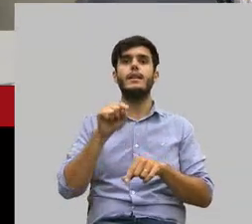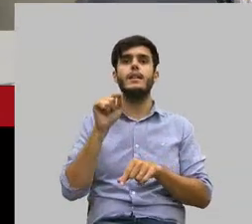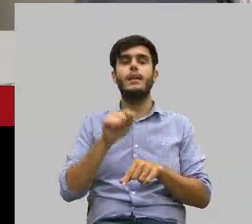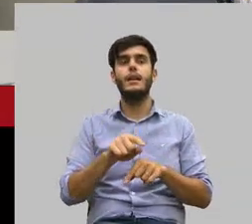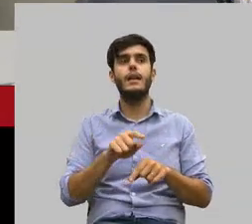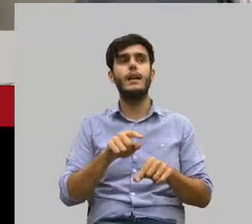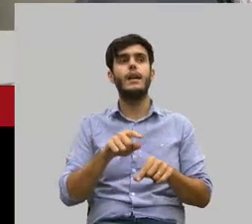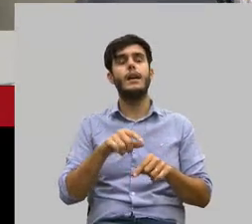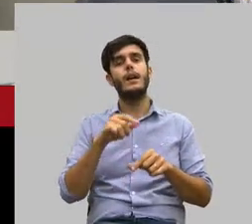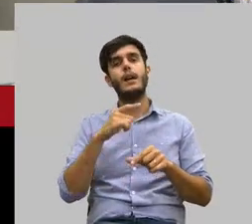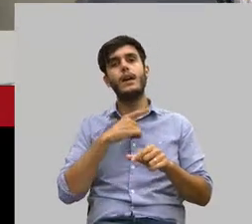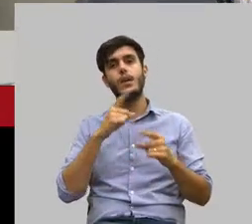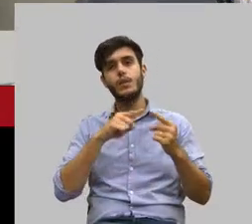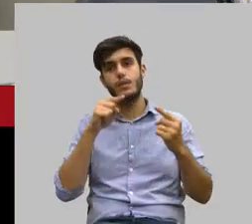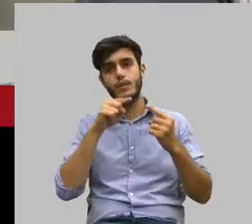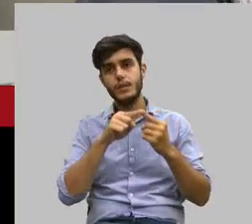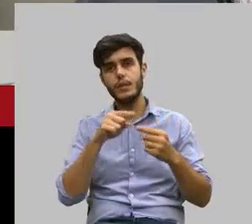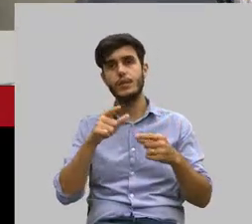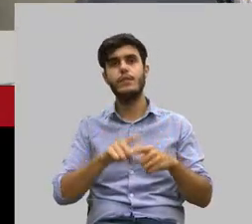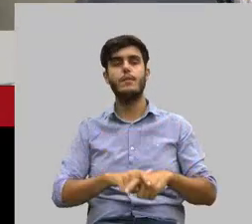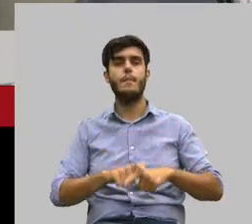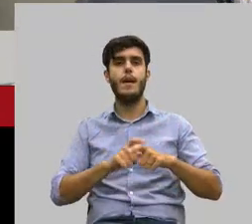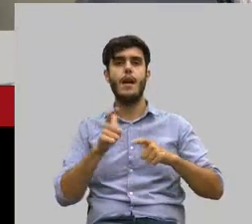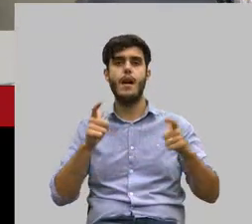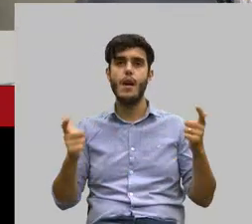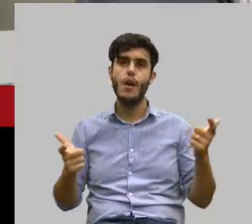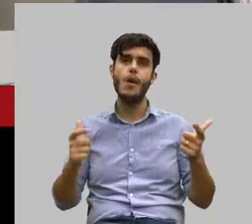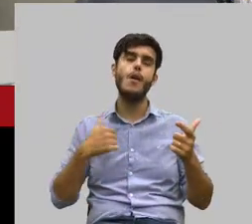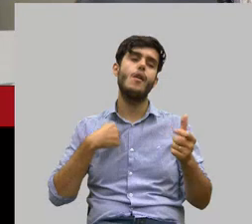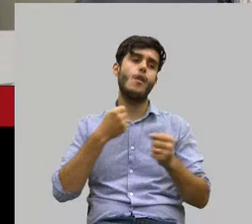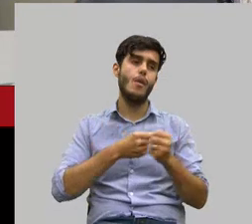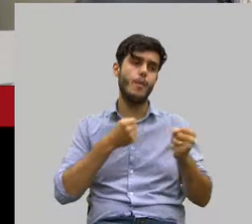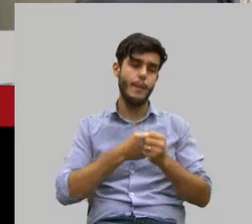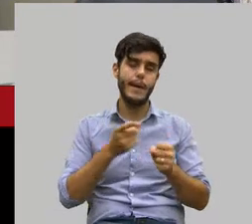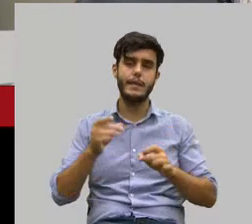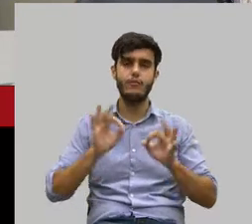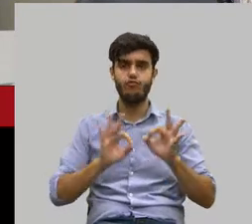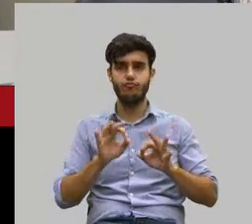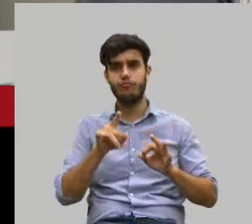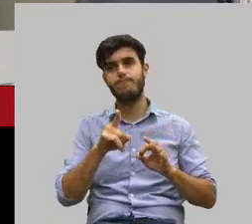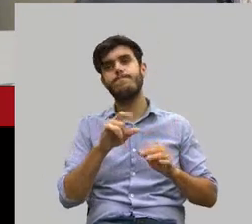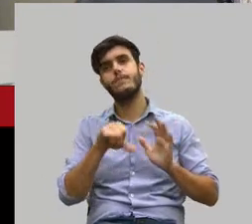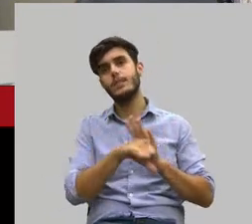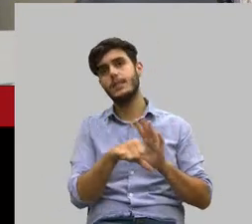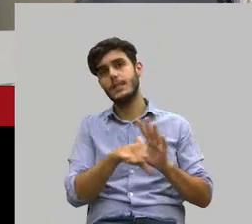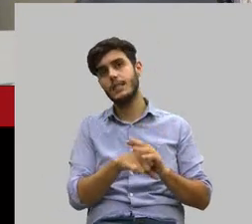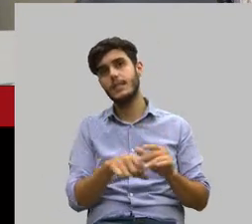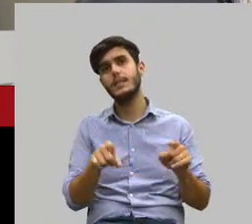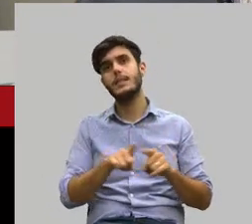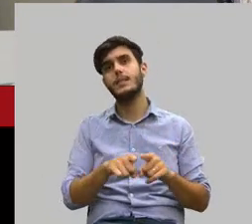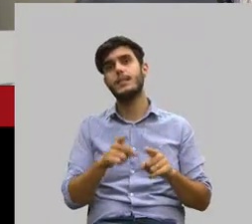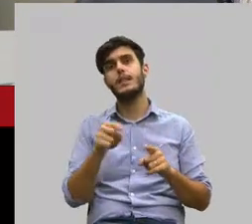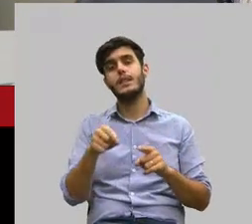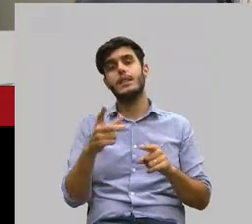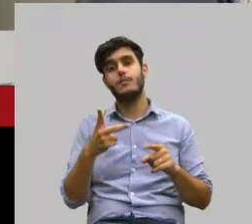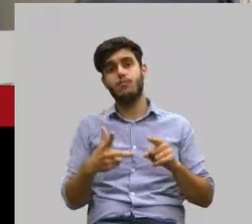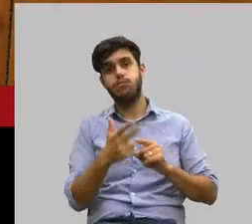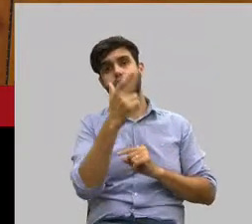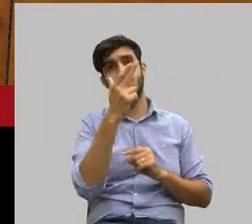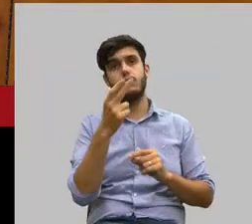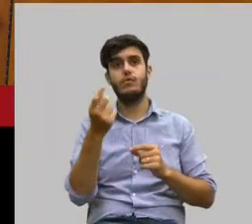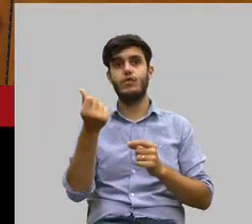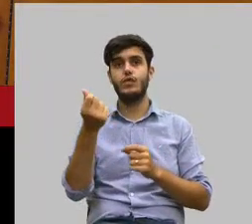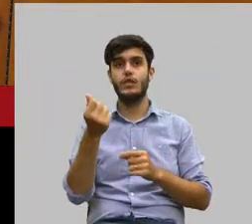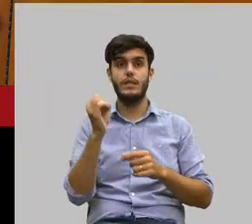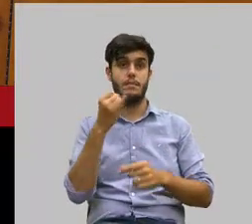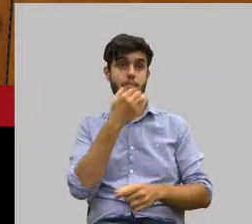objetivo maior né no que tange as ao combate às organizações criminosas que é exatamente cortar o braço financeiro porque se não cortarmos